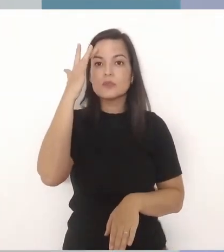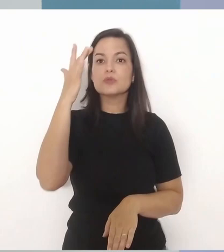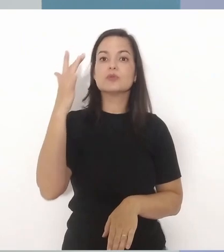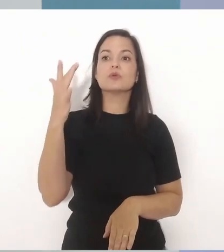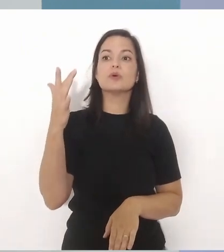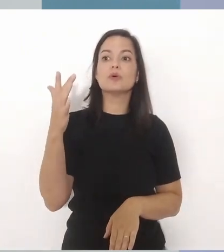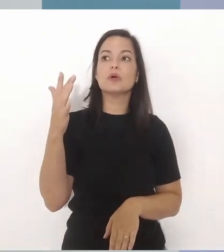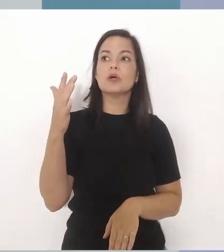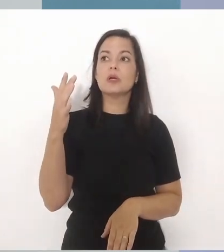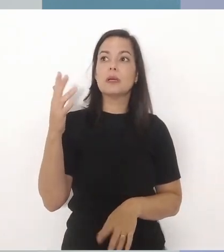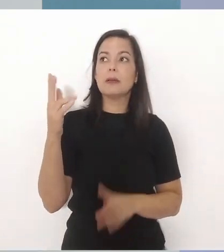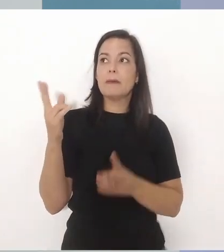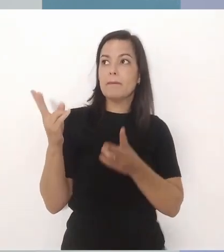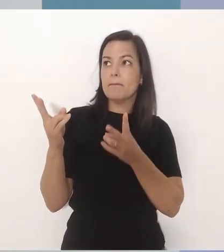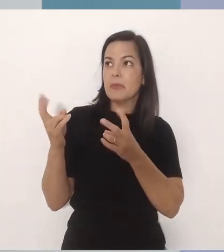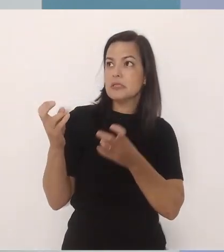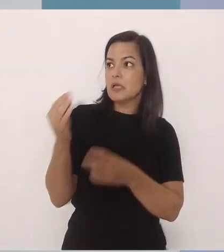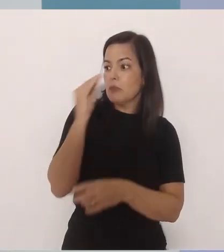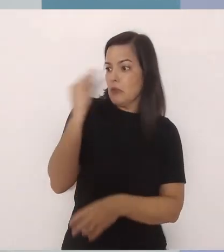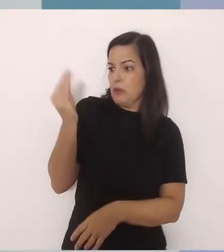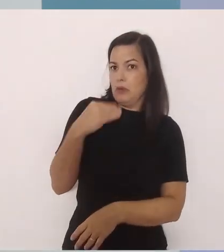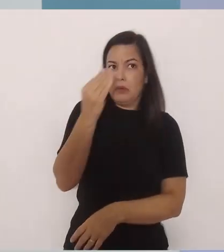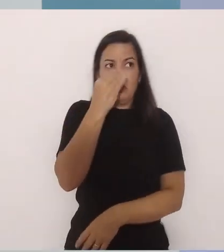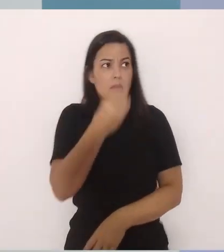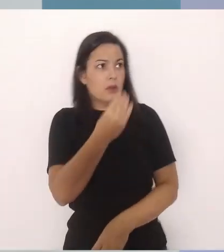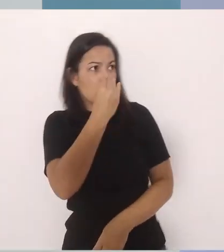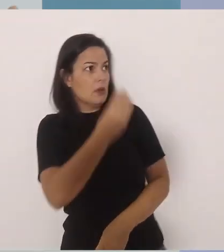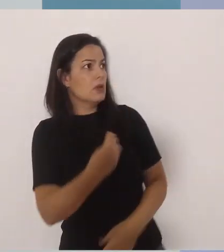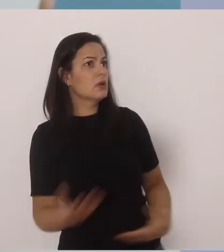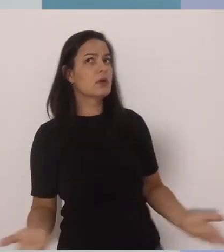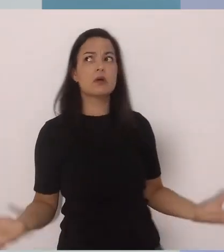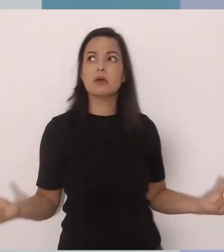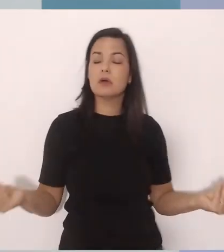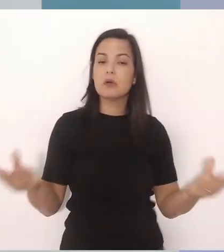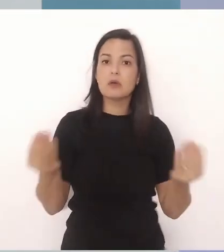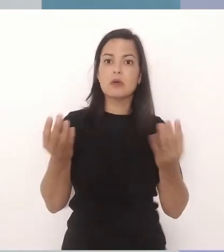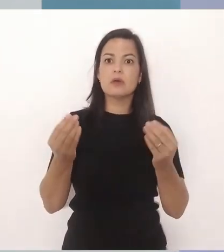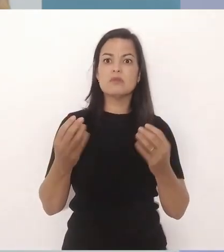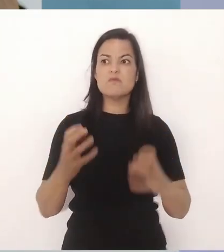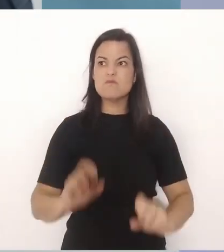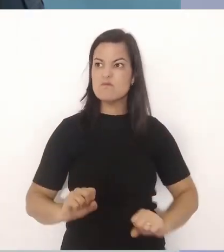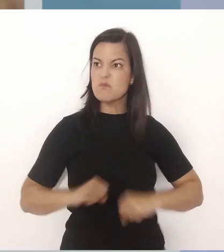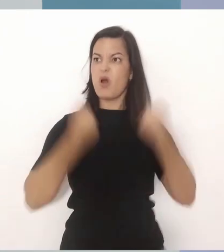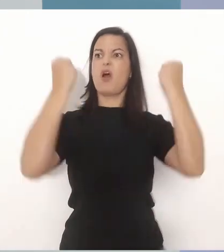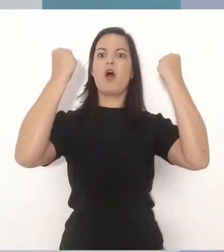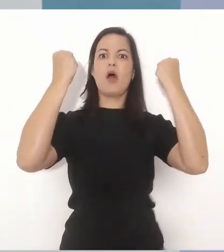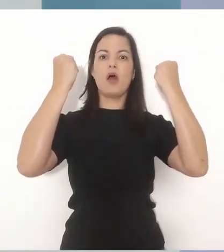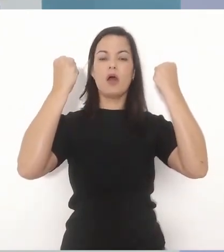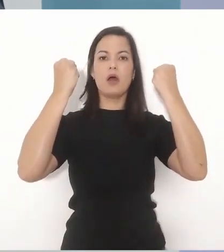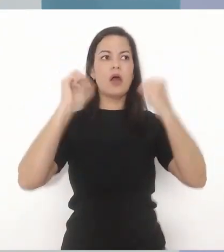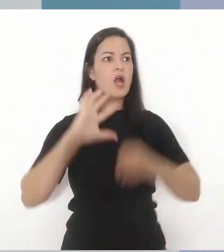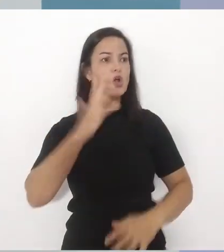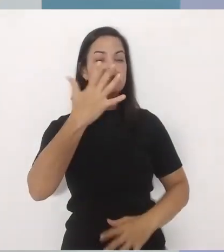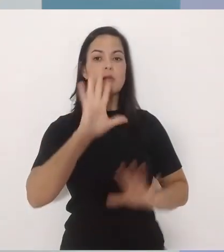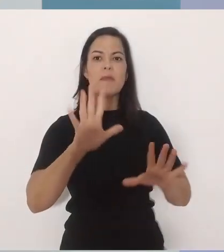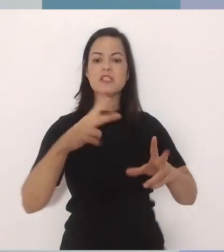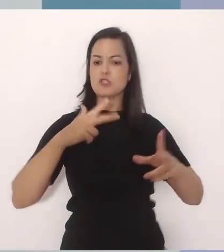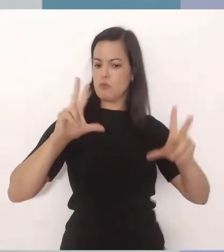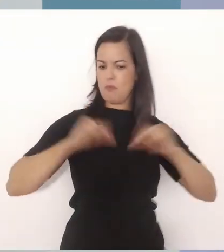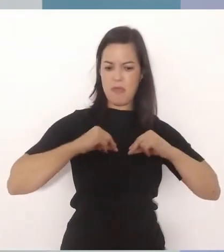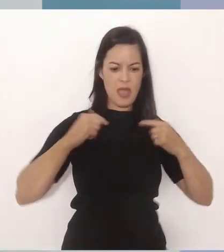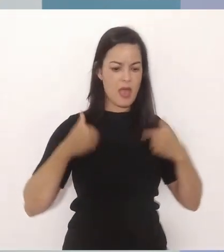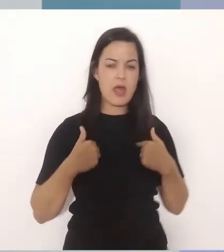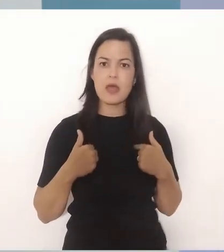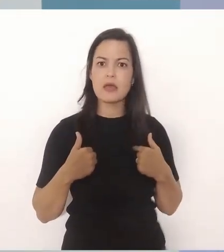É muitas vezes nós nos considerarmos superiores, acharmos que algo aconteceu que nós não merecíamos, não está à nossa